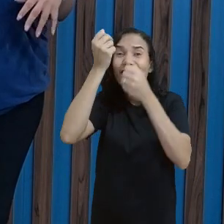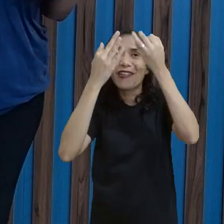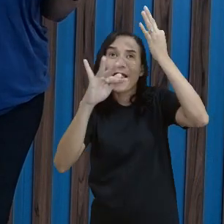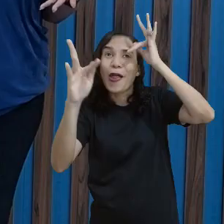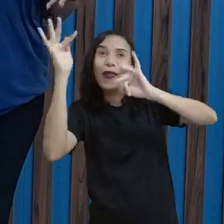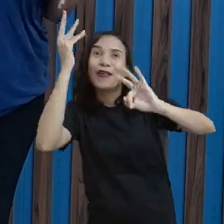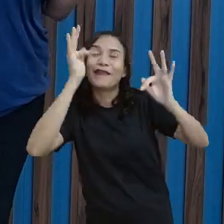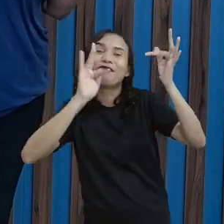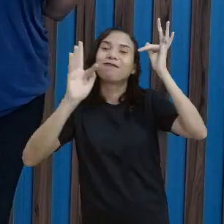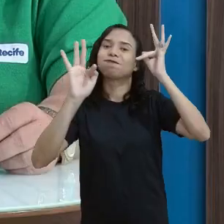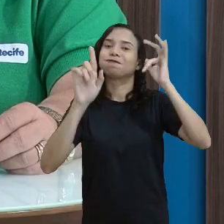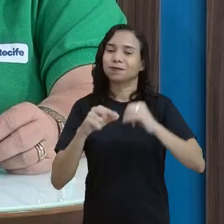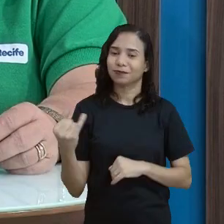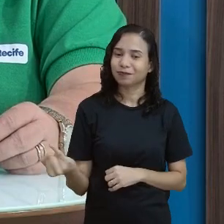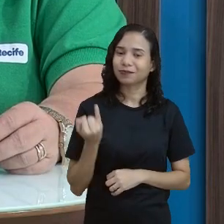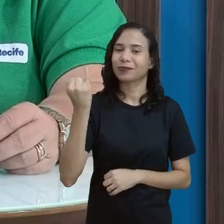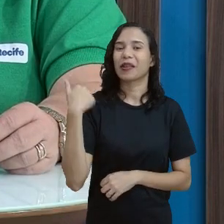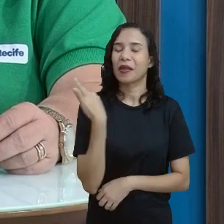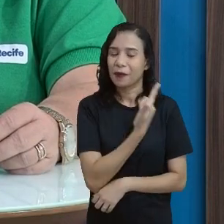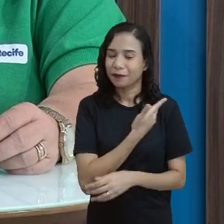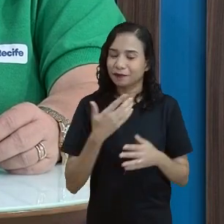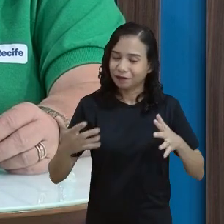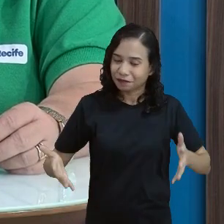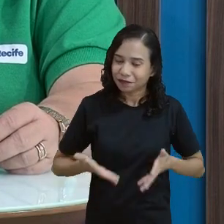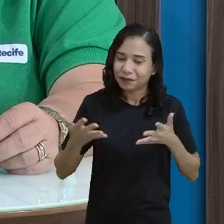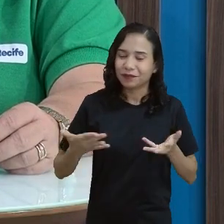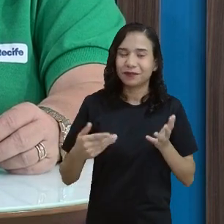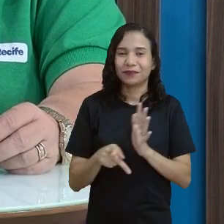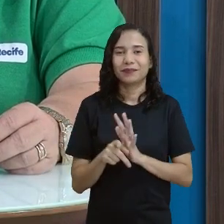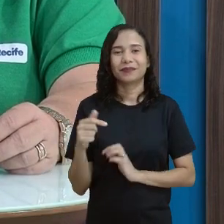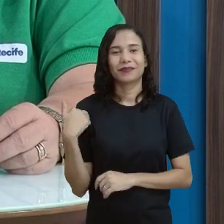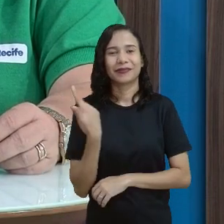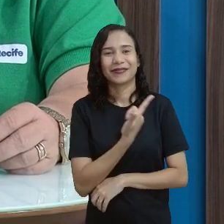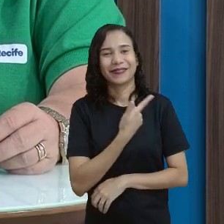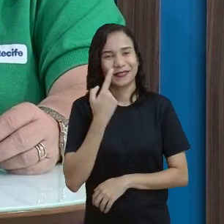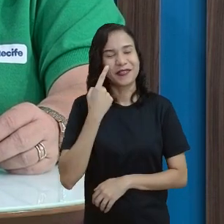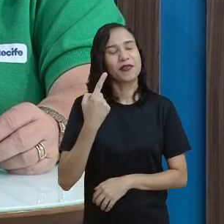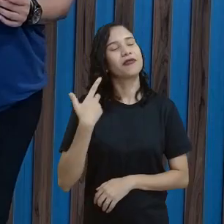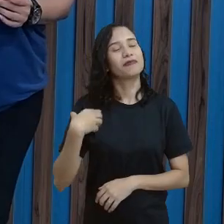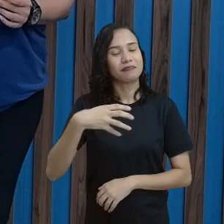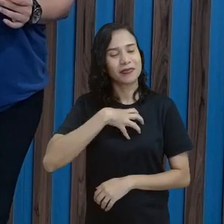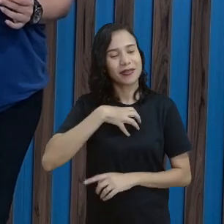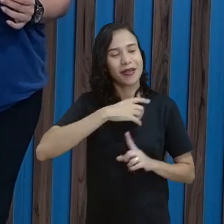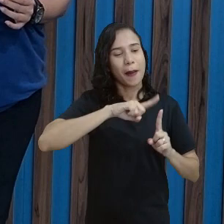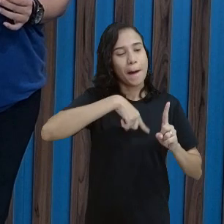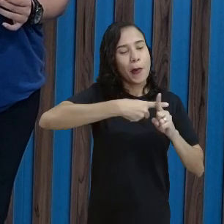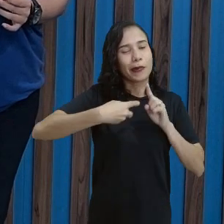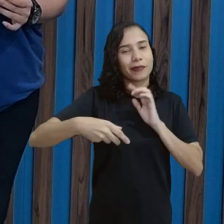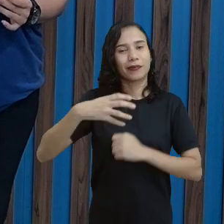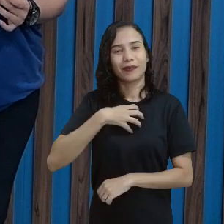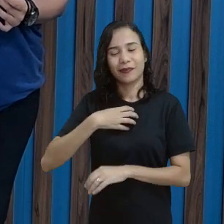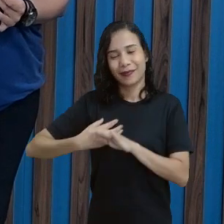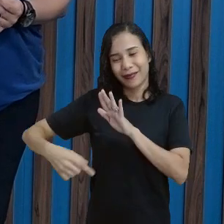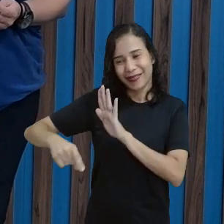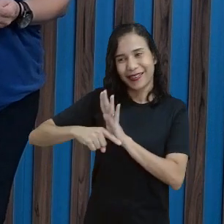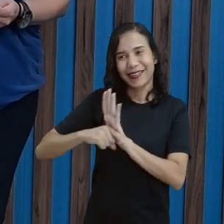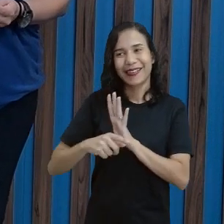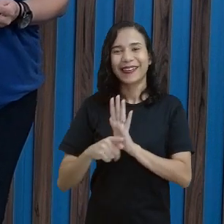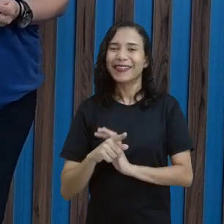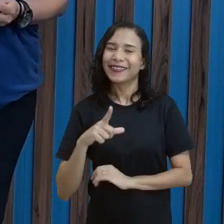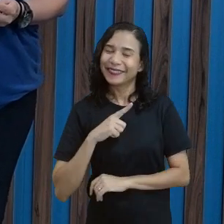gente? É até importante de trabalhar, né? Essa questão dos nossos polos positivos e negativos, no caso,